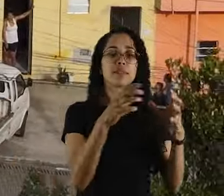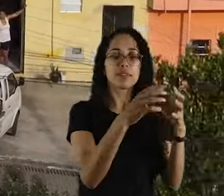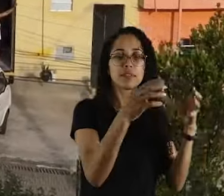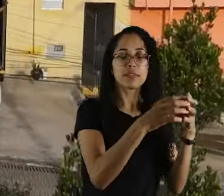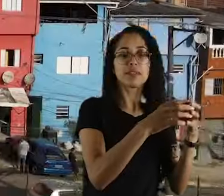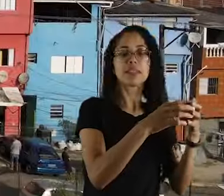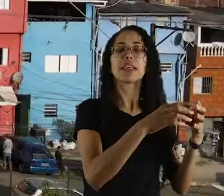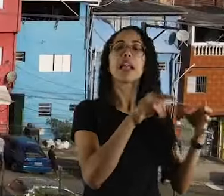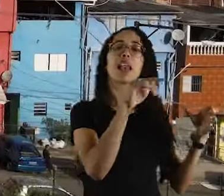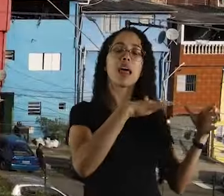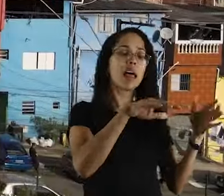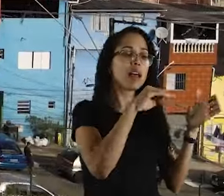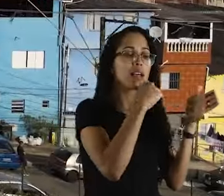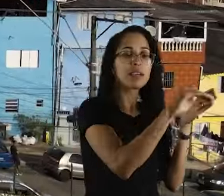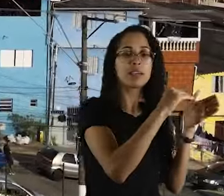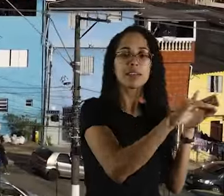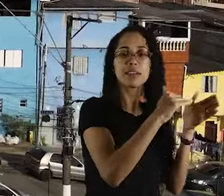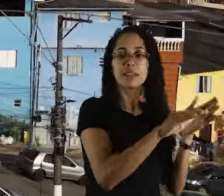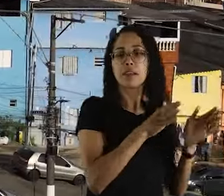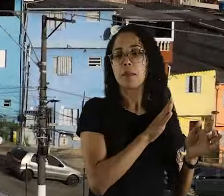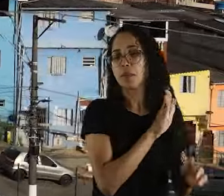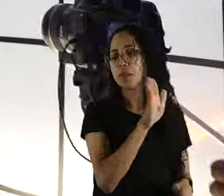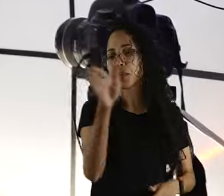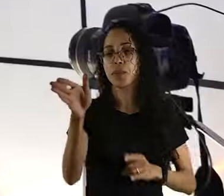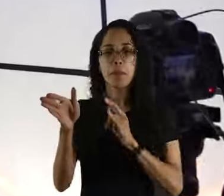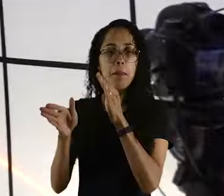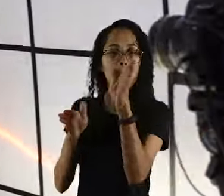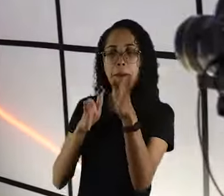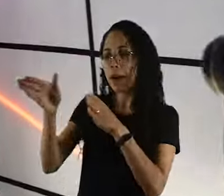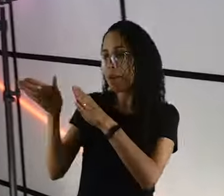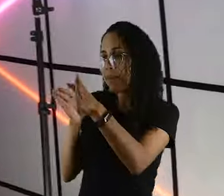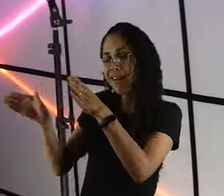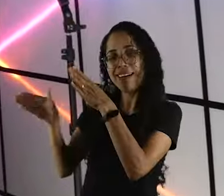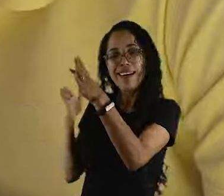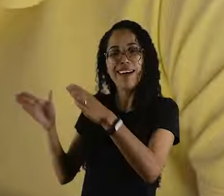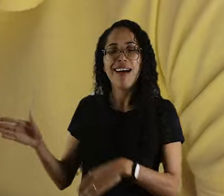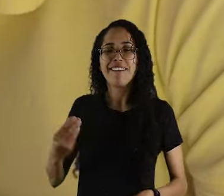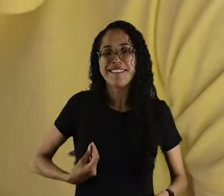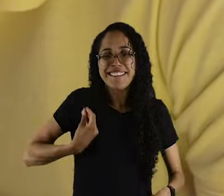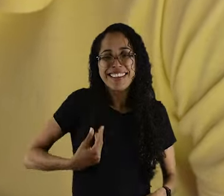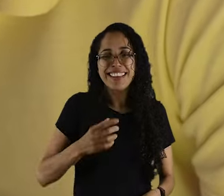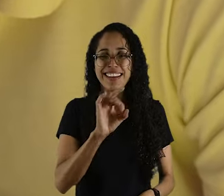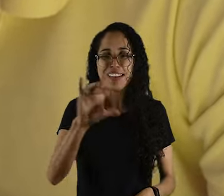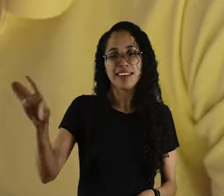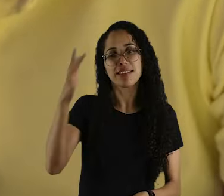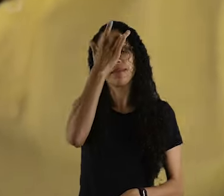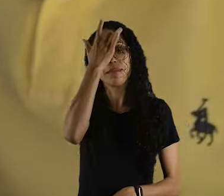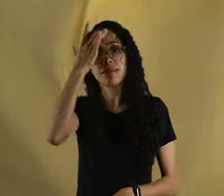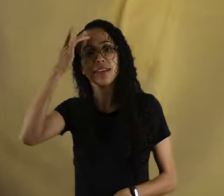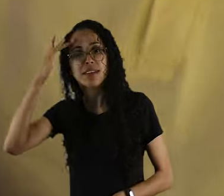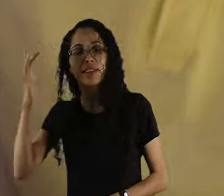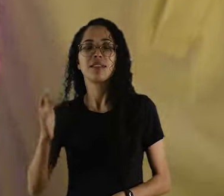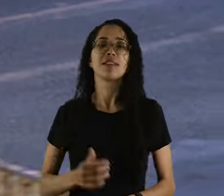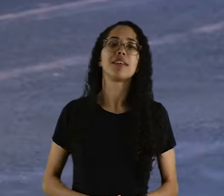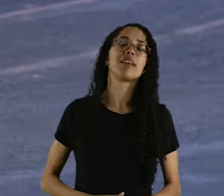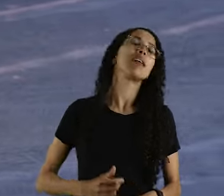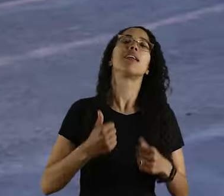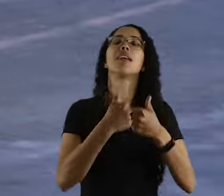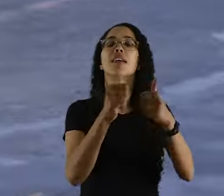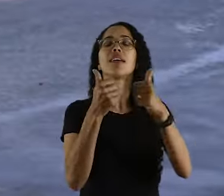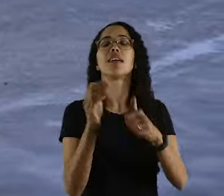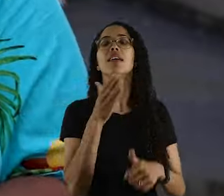o mercado de capitais acontecendo no dia a dia real, no cotidiano das pessoas. Que dessa